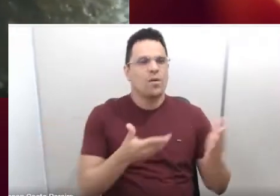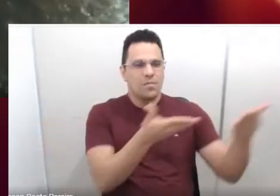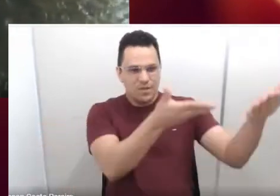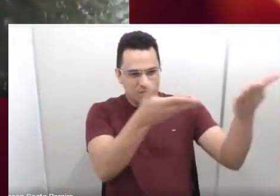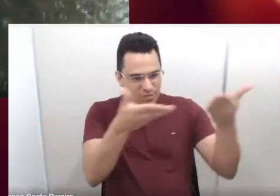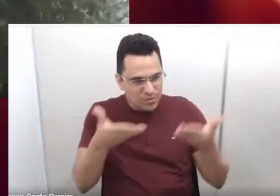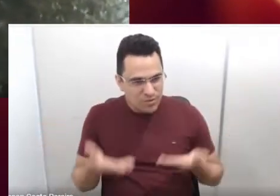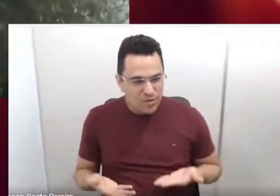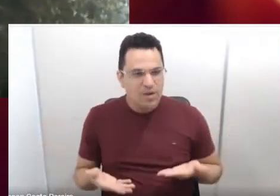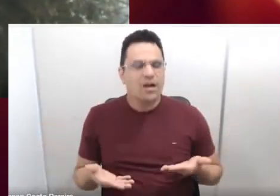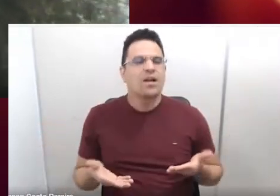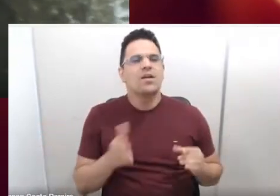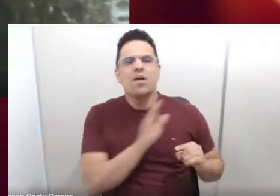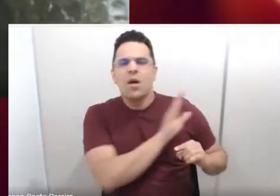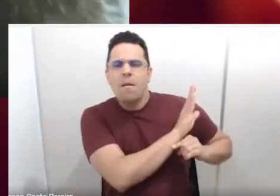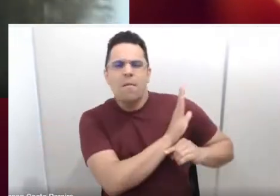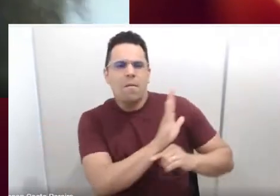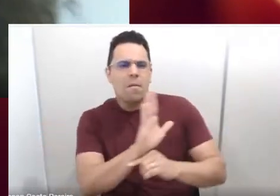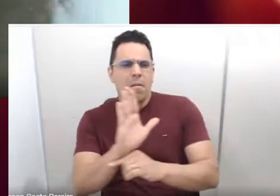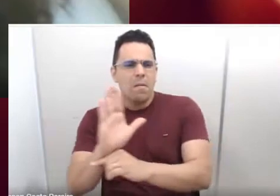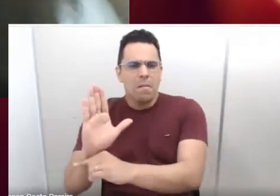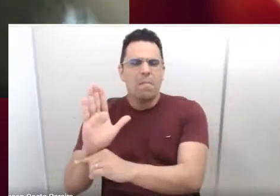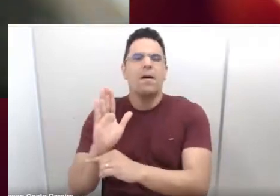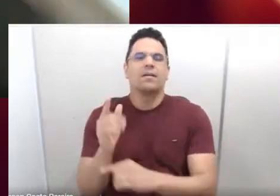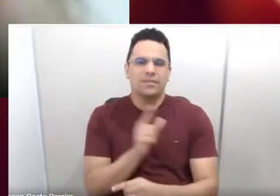nossa série de vídeos